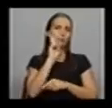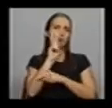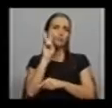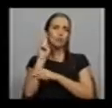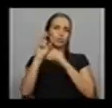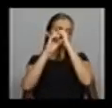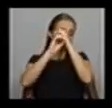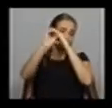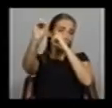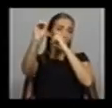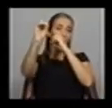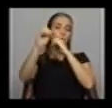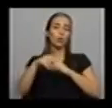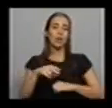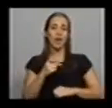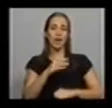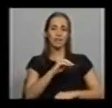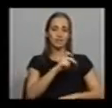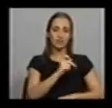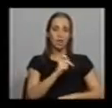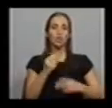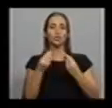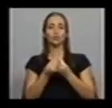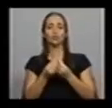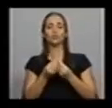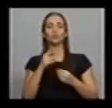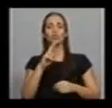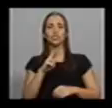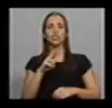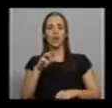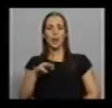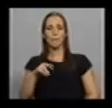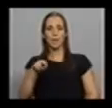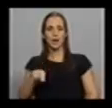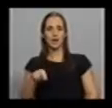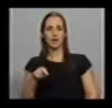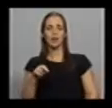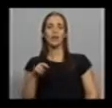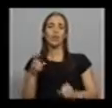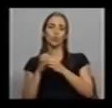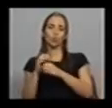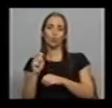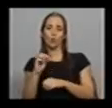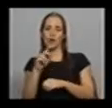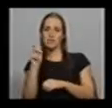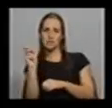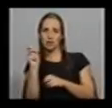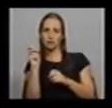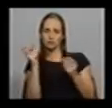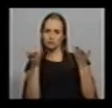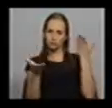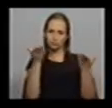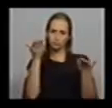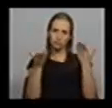telescópio espacial Chandra, da NASA, e o XMM Newton, da ESA, que identificou, olha, curiosíssimas